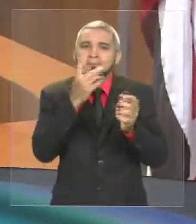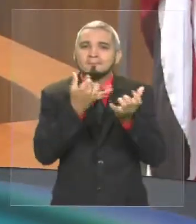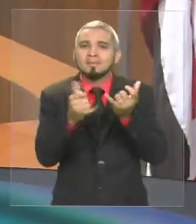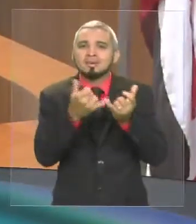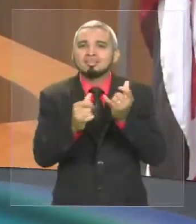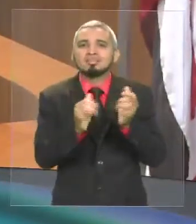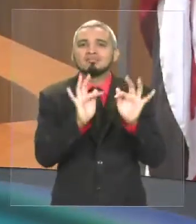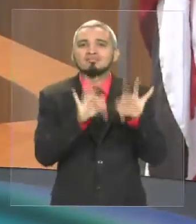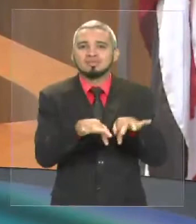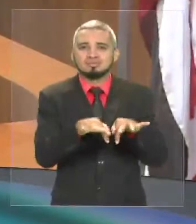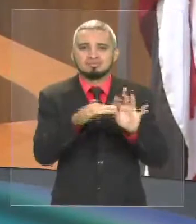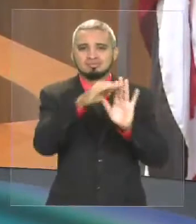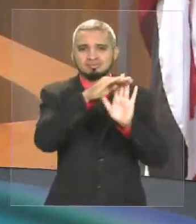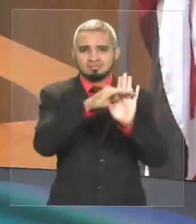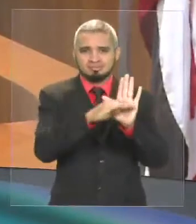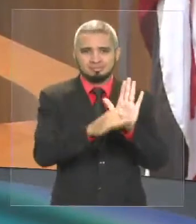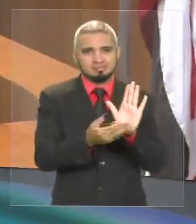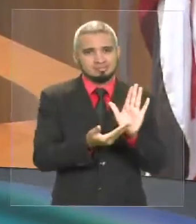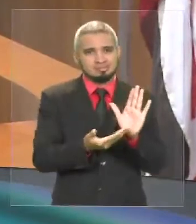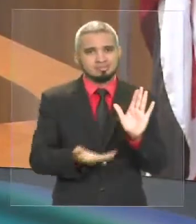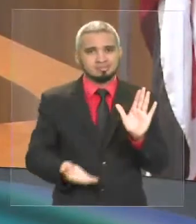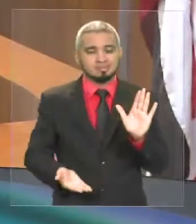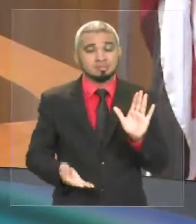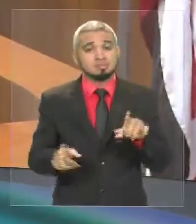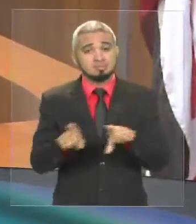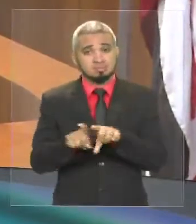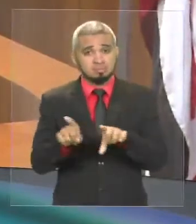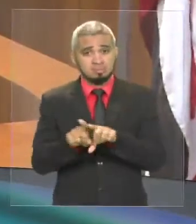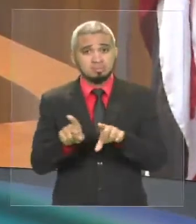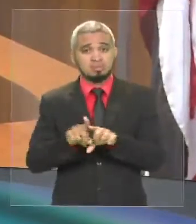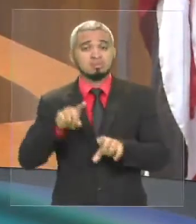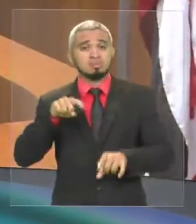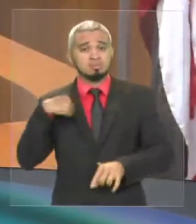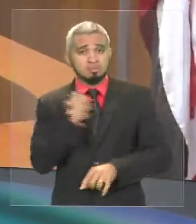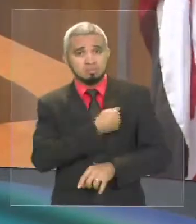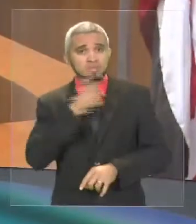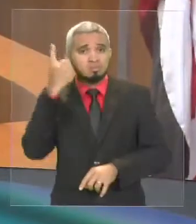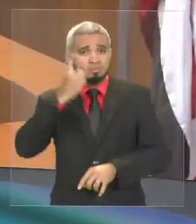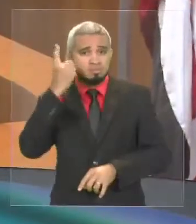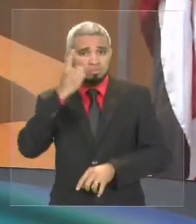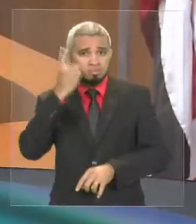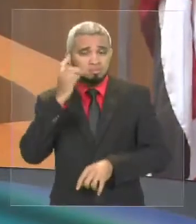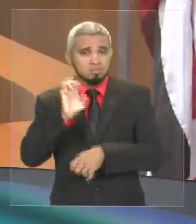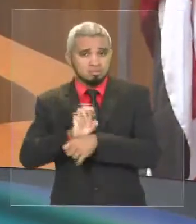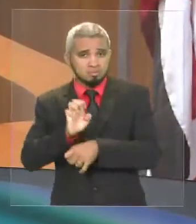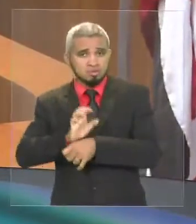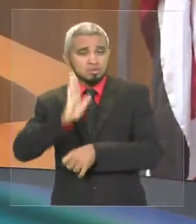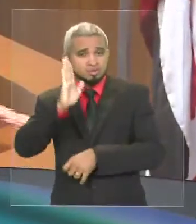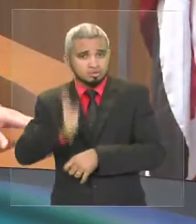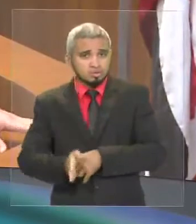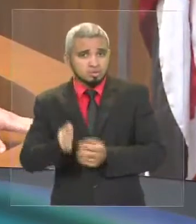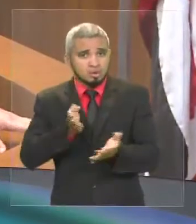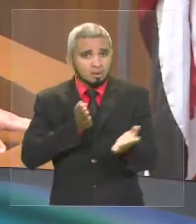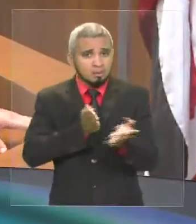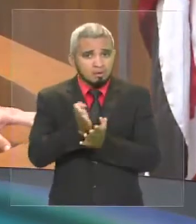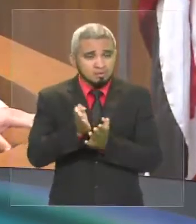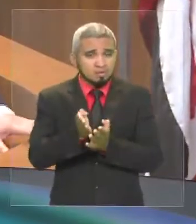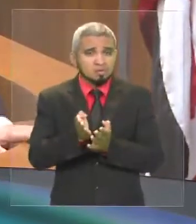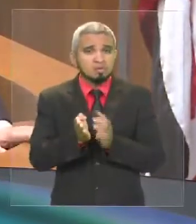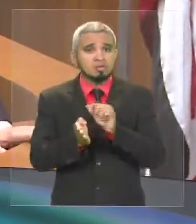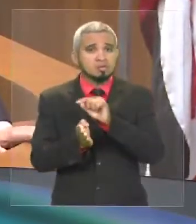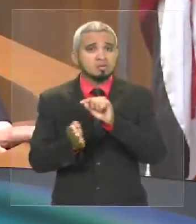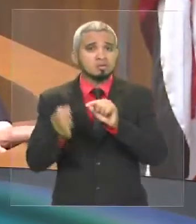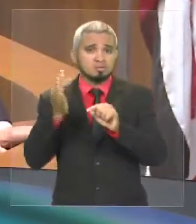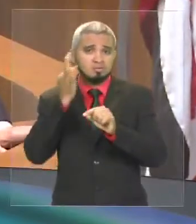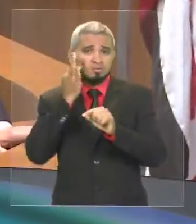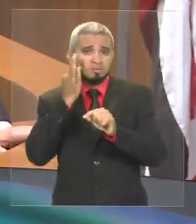além, nós, deputados estaduais, já aprovamos, somente nessa legislatura, para o atual governo, deputado Hélito do